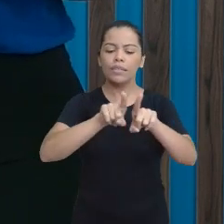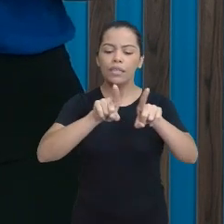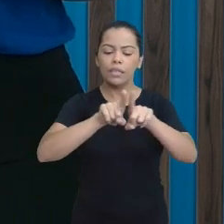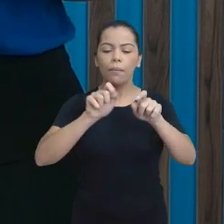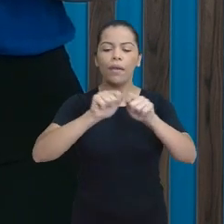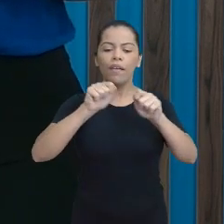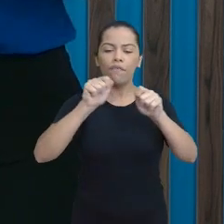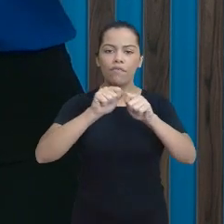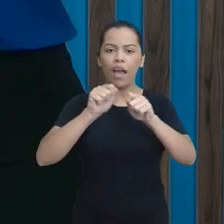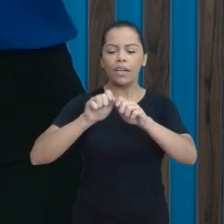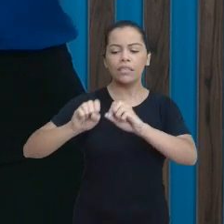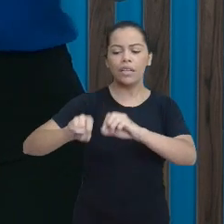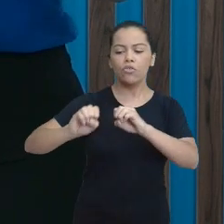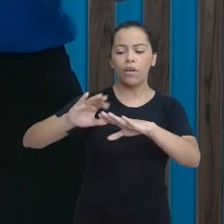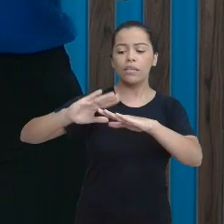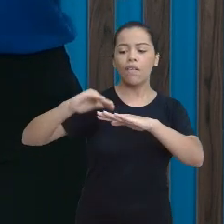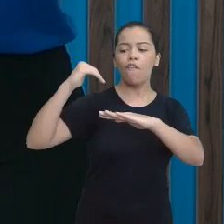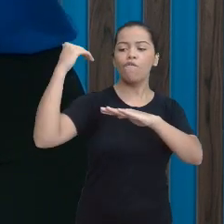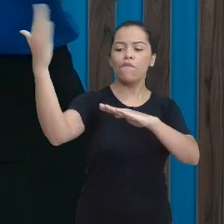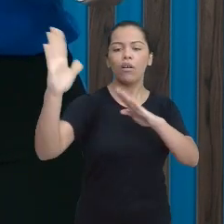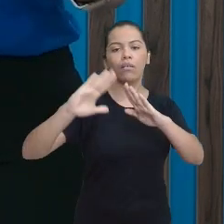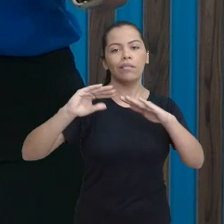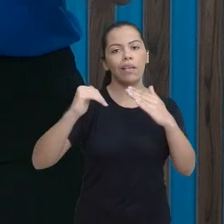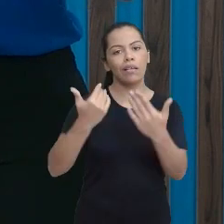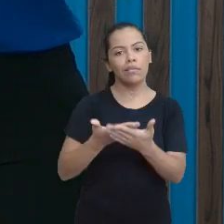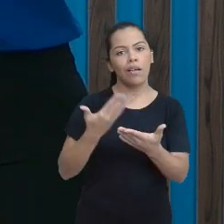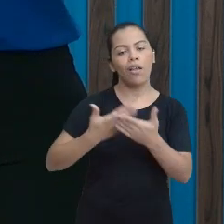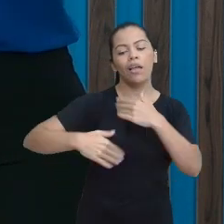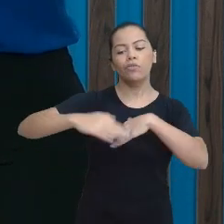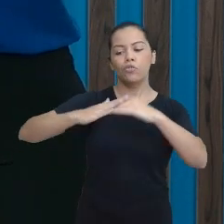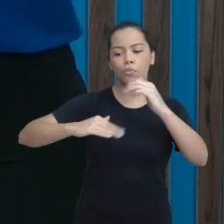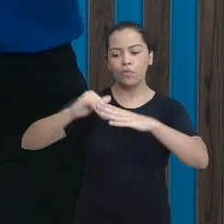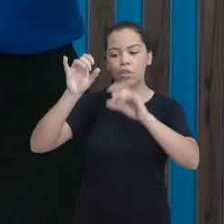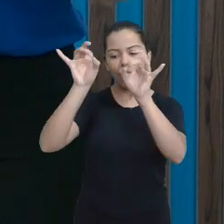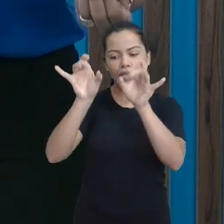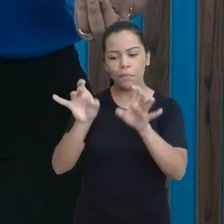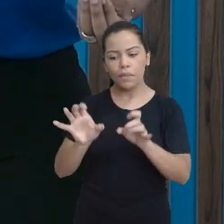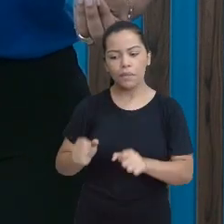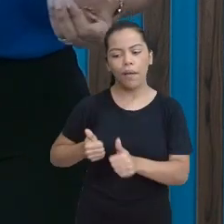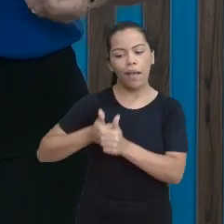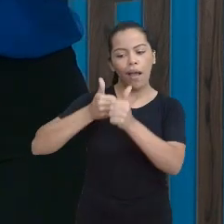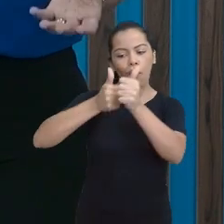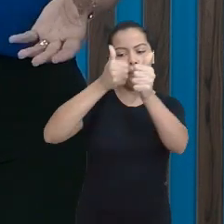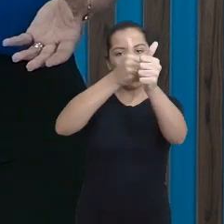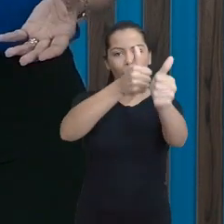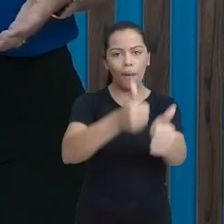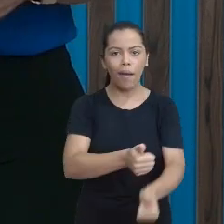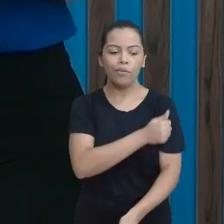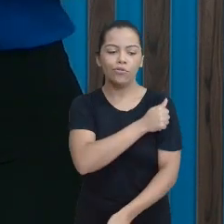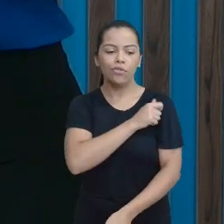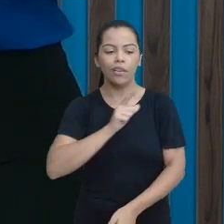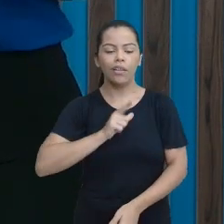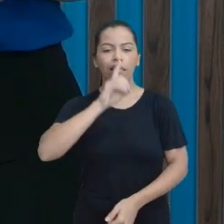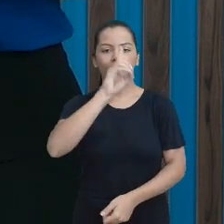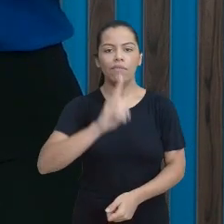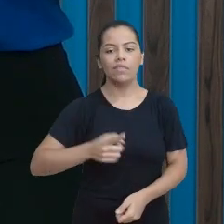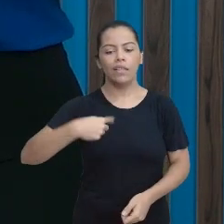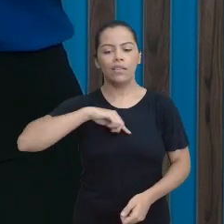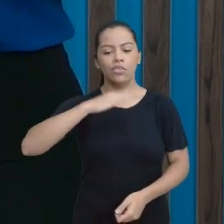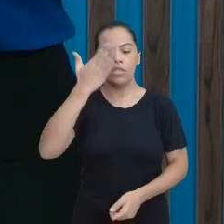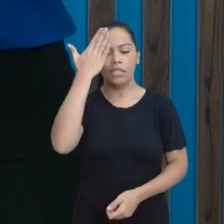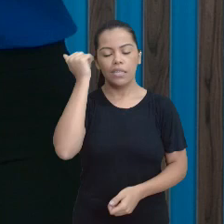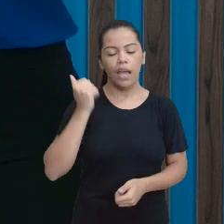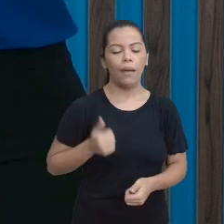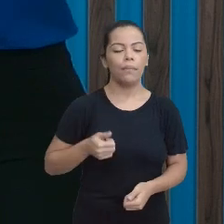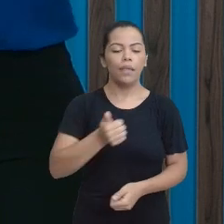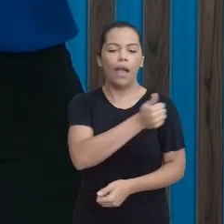fora da escola, dos profissionais especializados que acompanham os estudantes que têm deficiência. A gente sabe que os